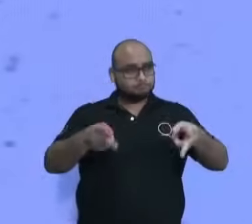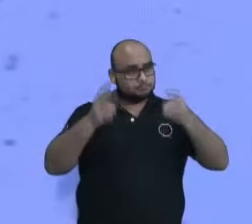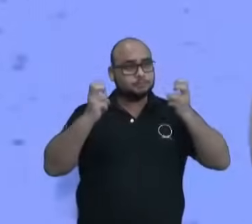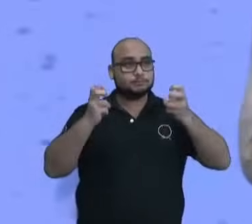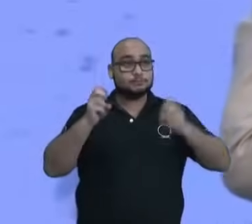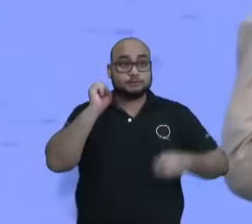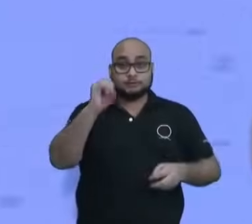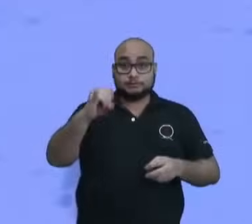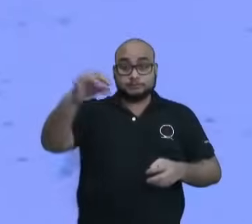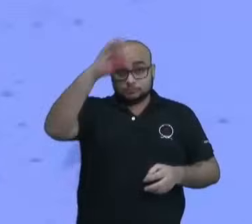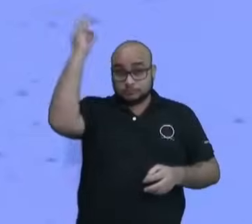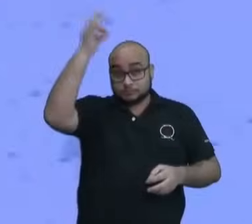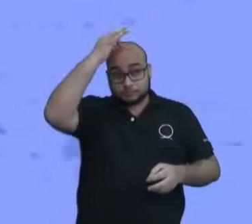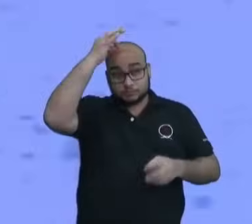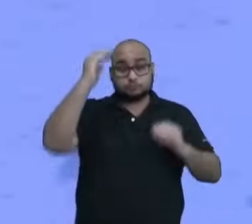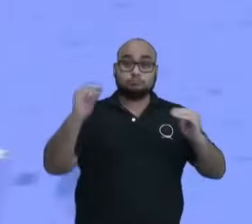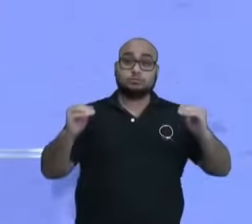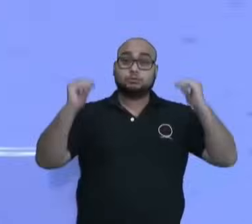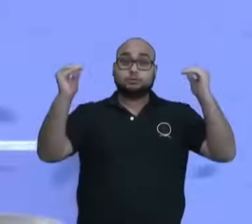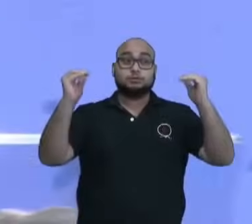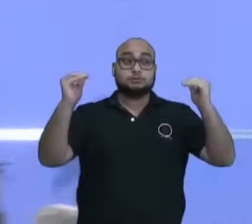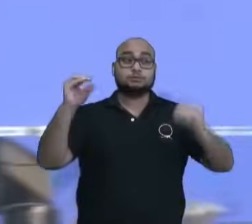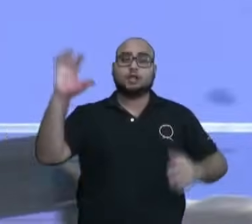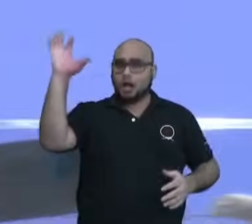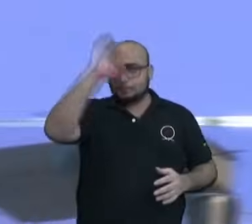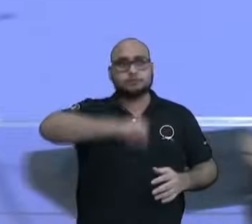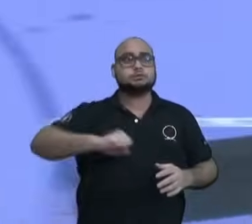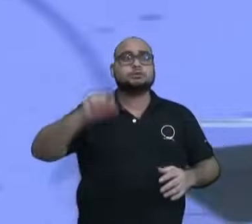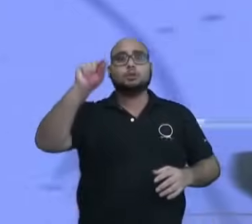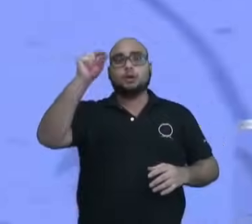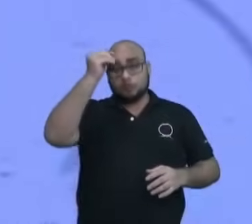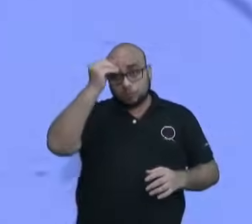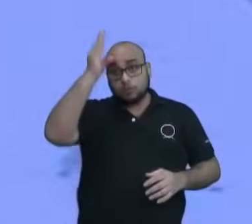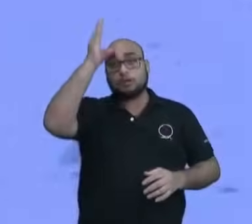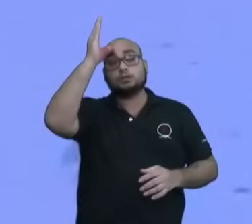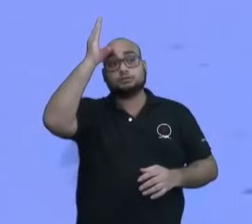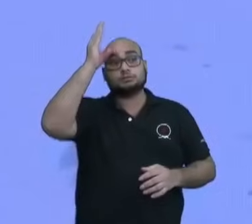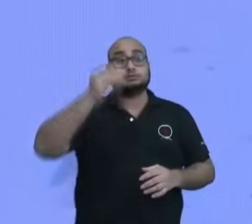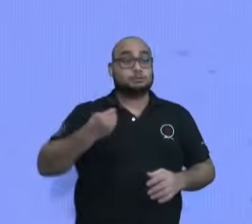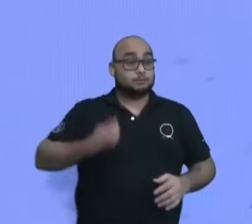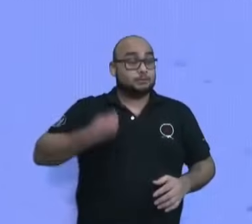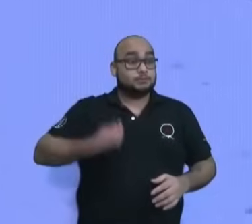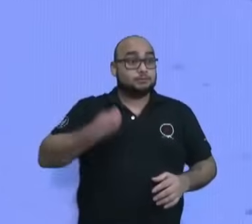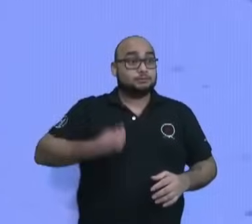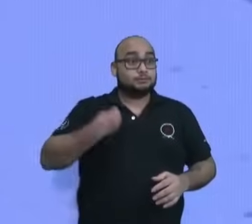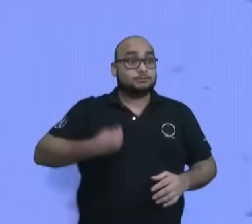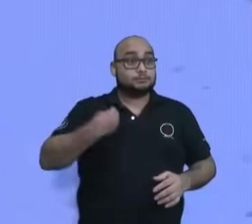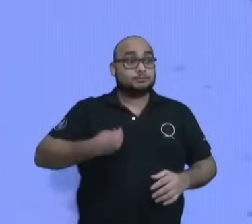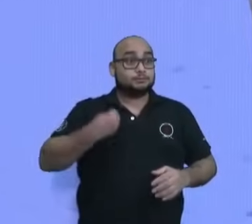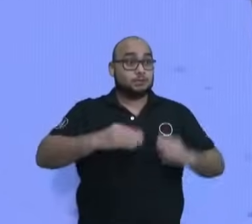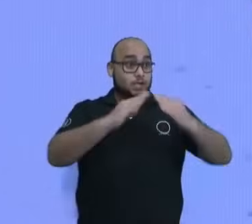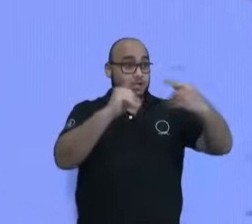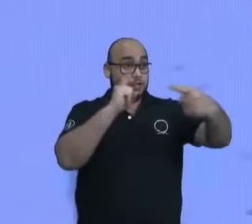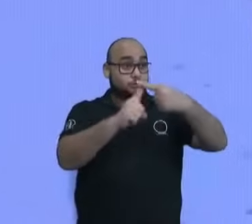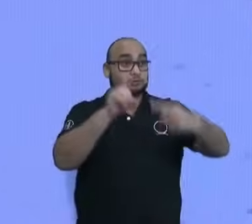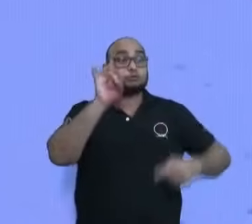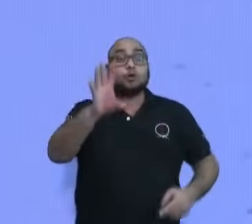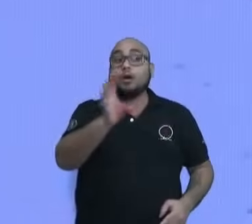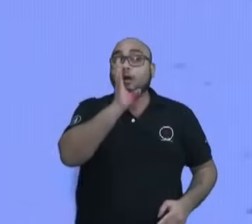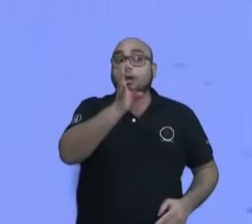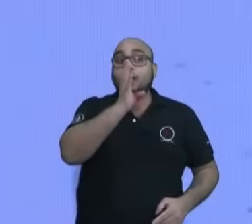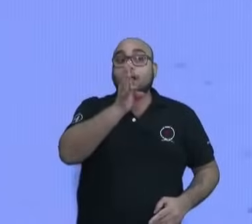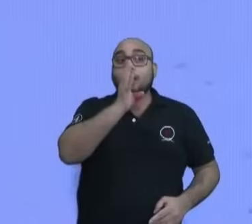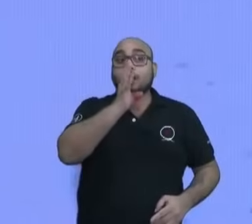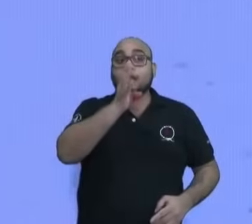tenho com comida sólida eu não vivo só de docinhos na igreja tem um sonho mil folhas